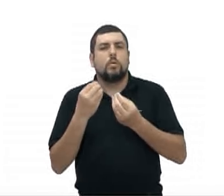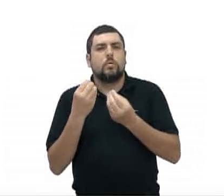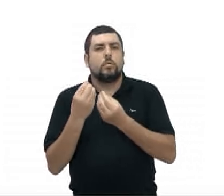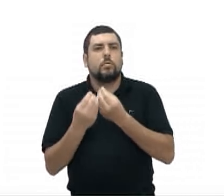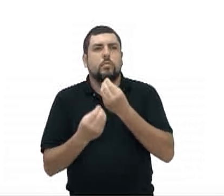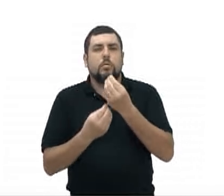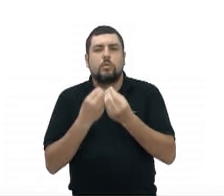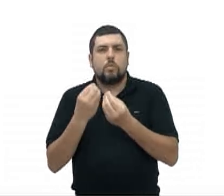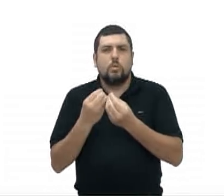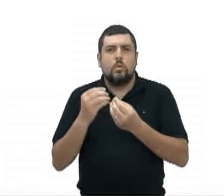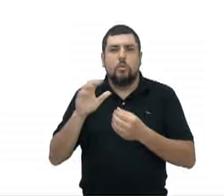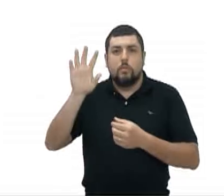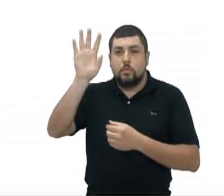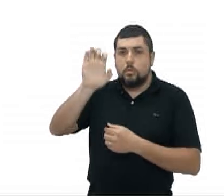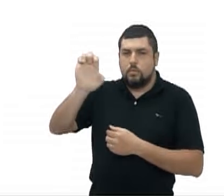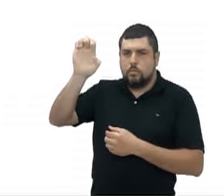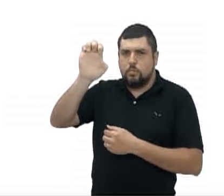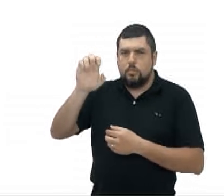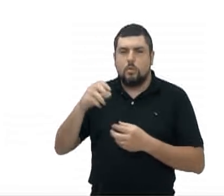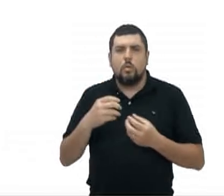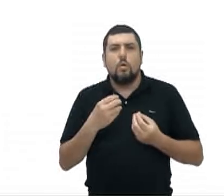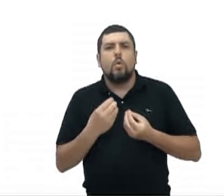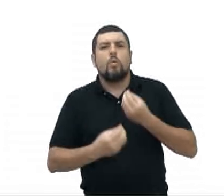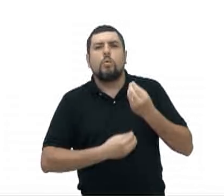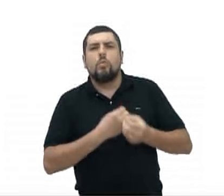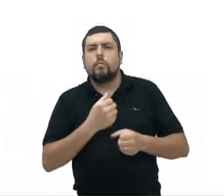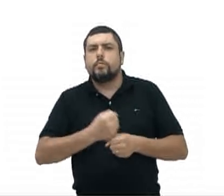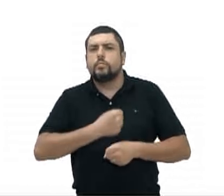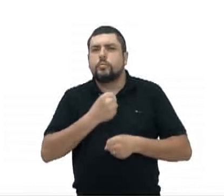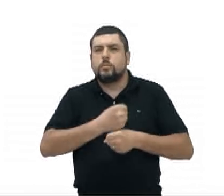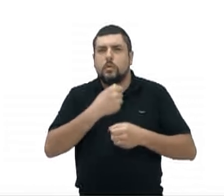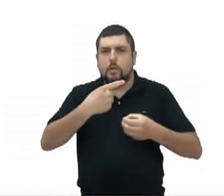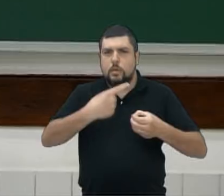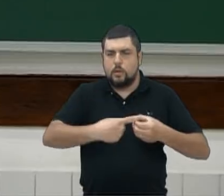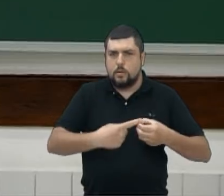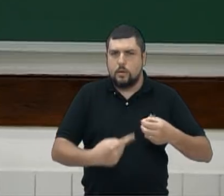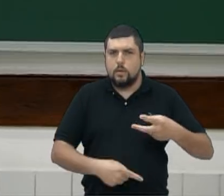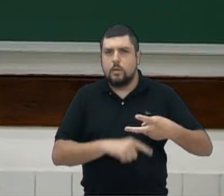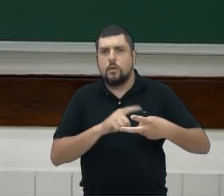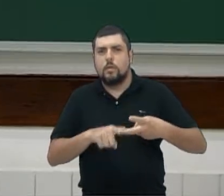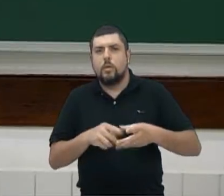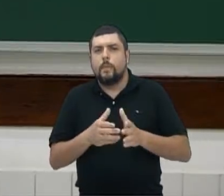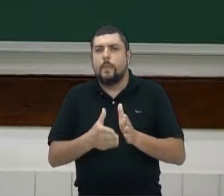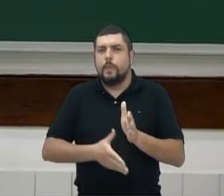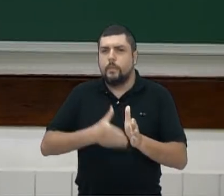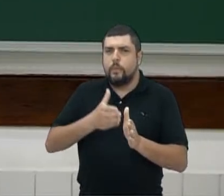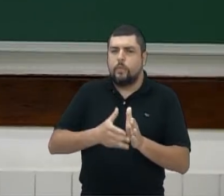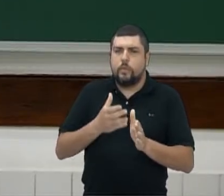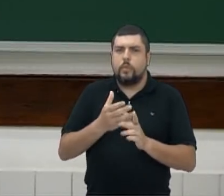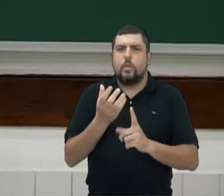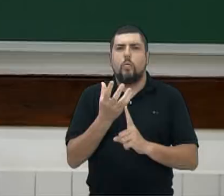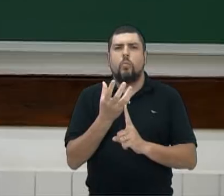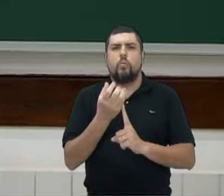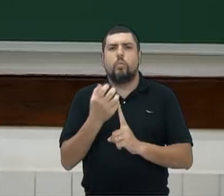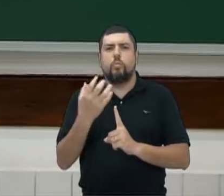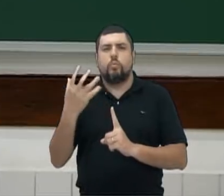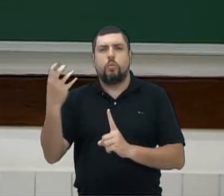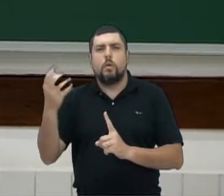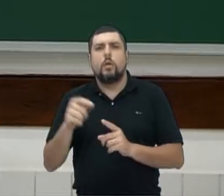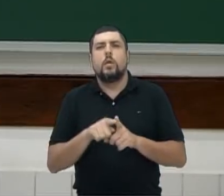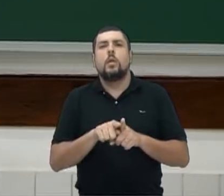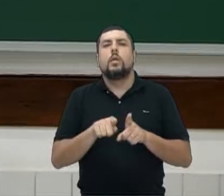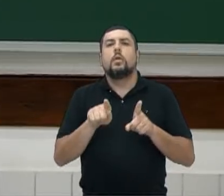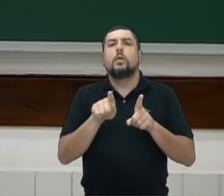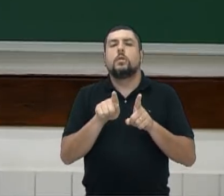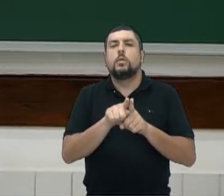A forma de construção de cidades, a máquina a vapor, as ferrovias e o processo de